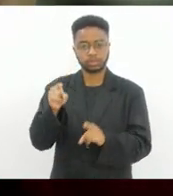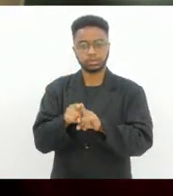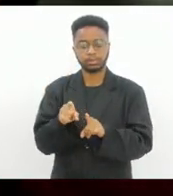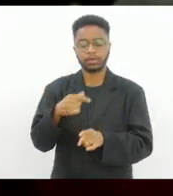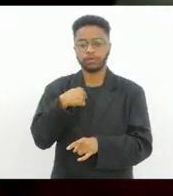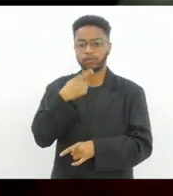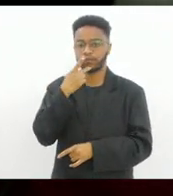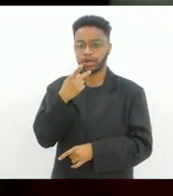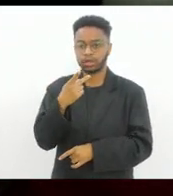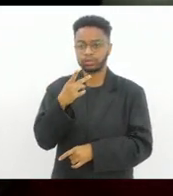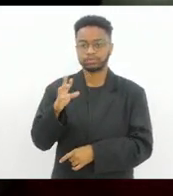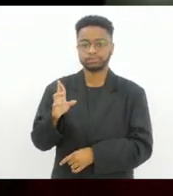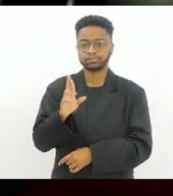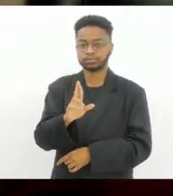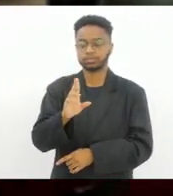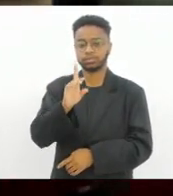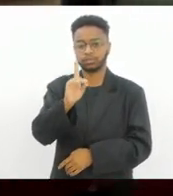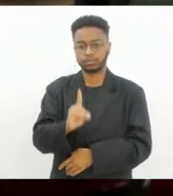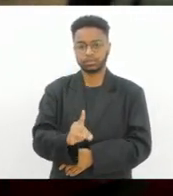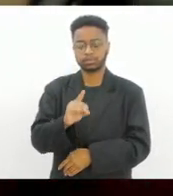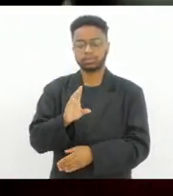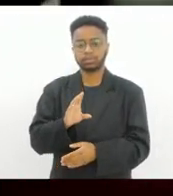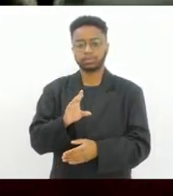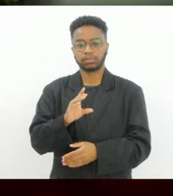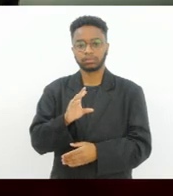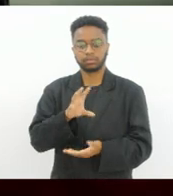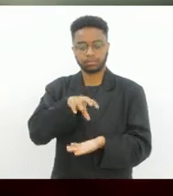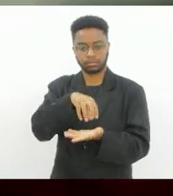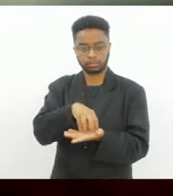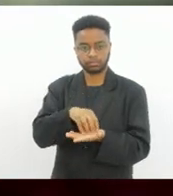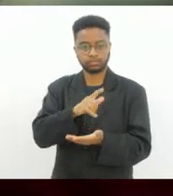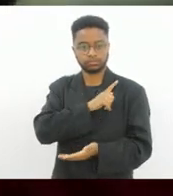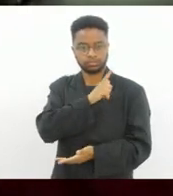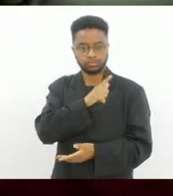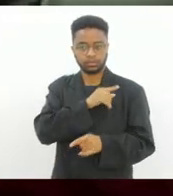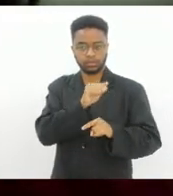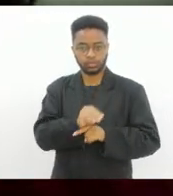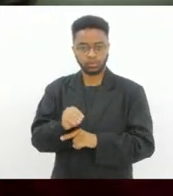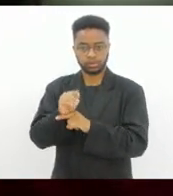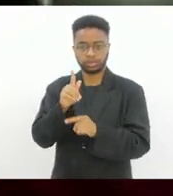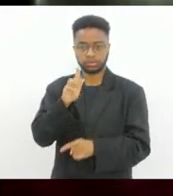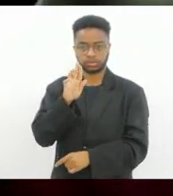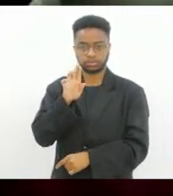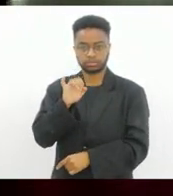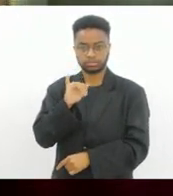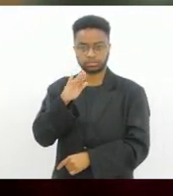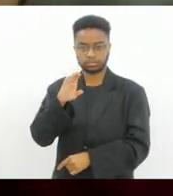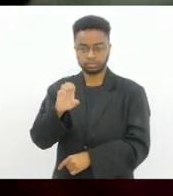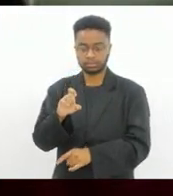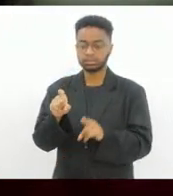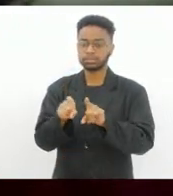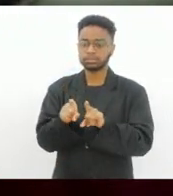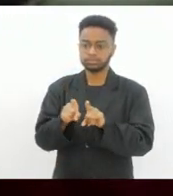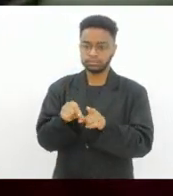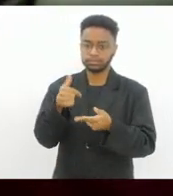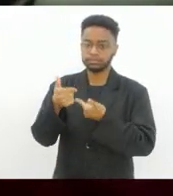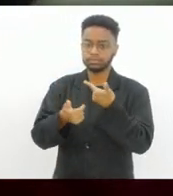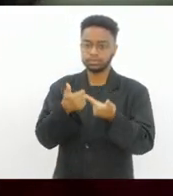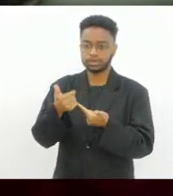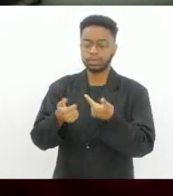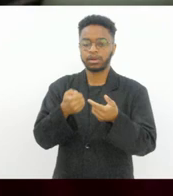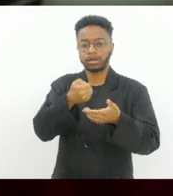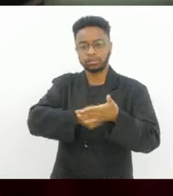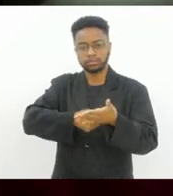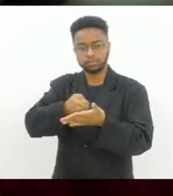nome da nossa diretora do Departamento de Gestão do Cuidado Integral, Grace Rosa, que também está firme no trabalho, na